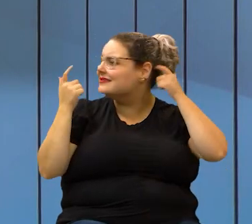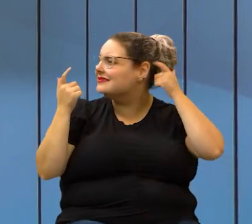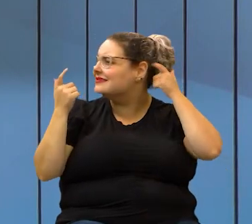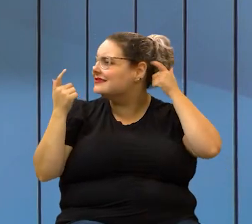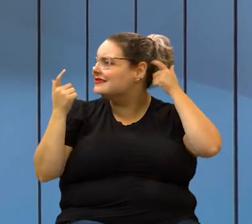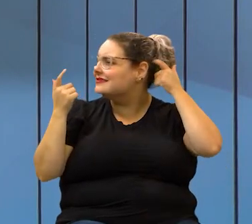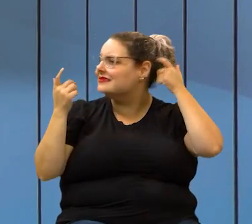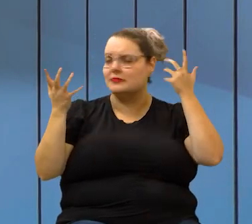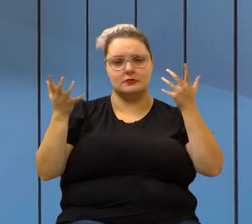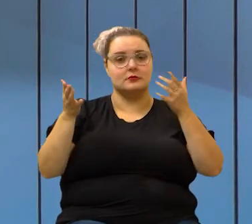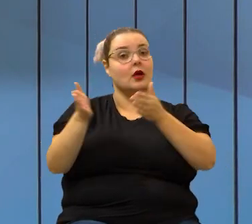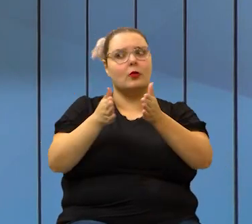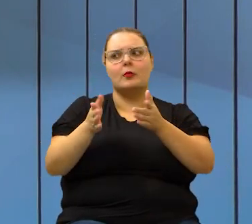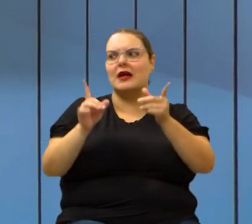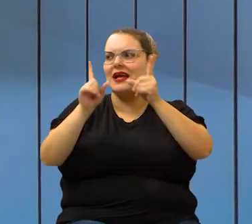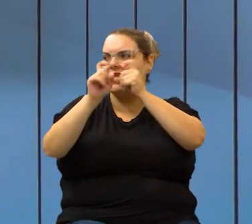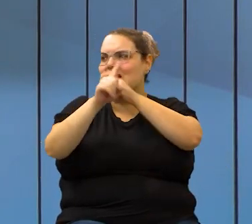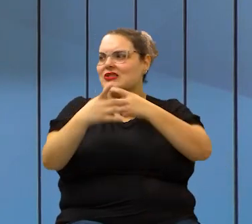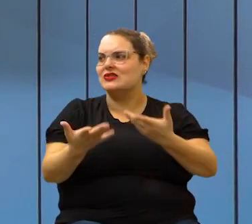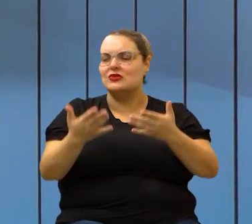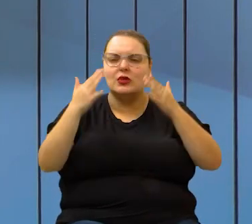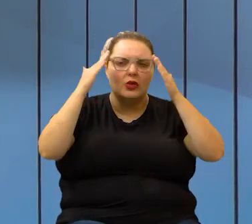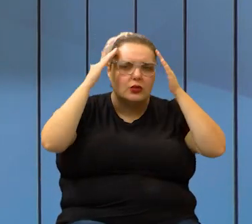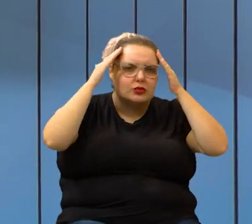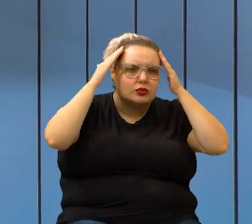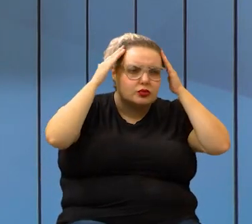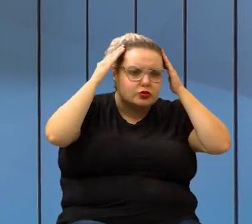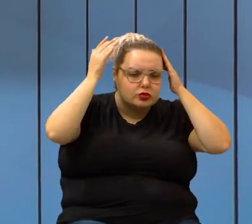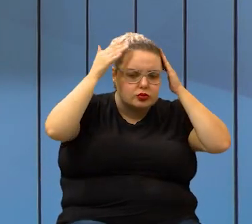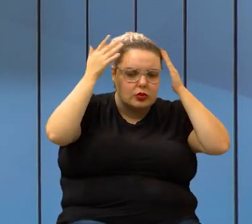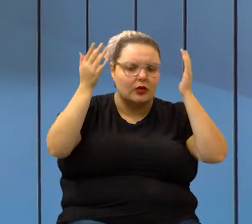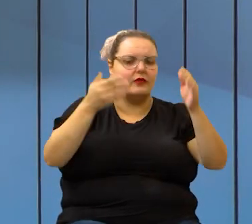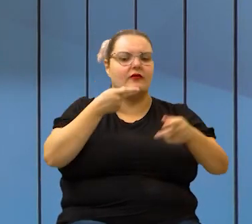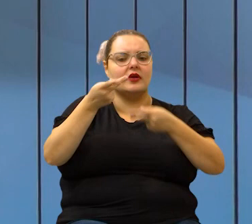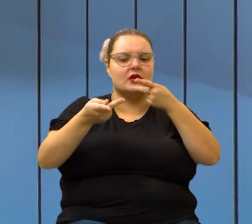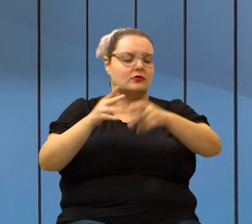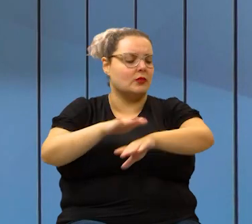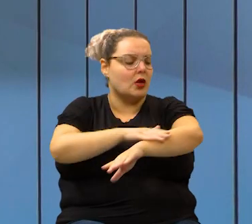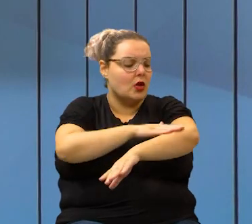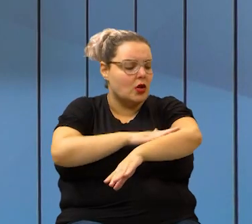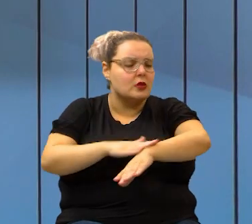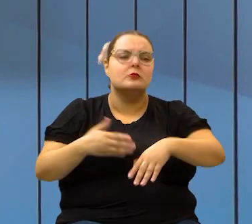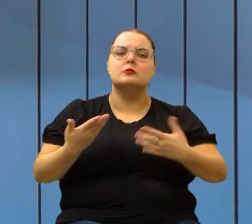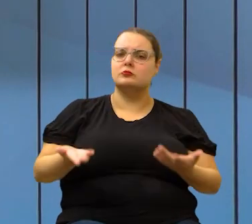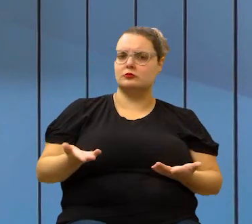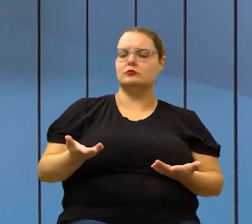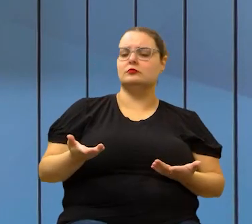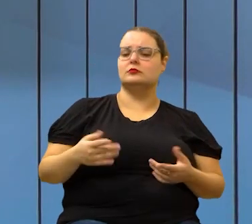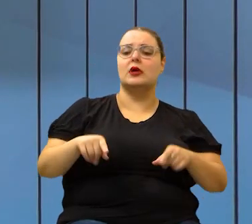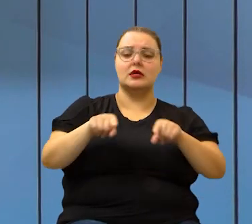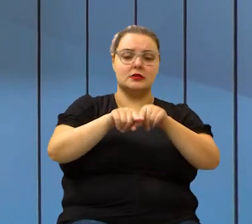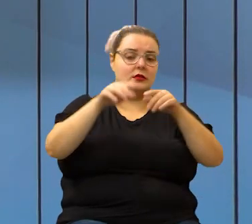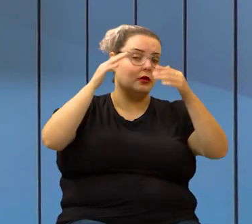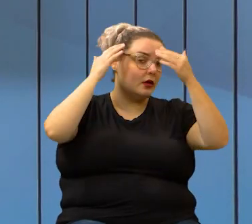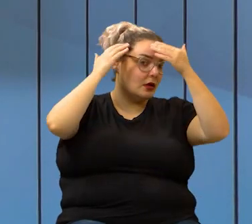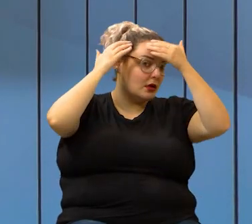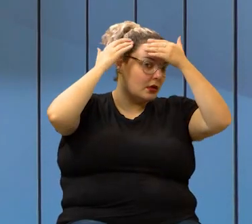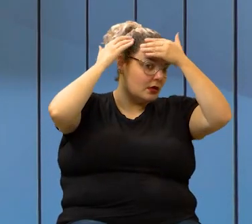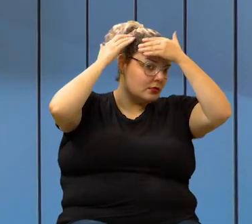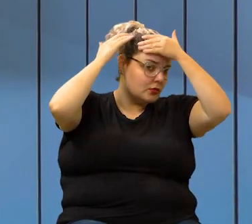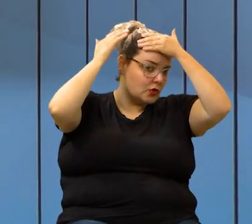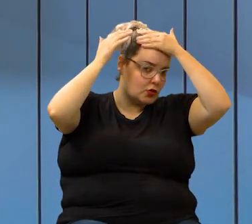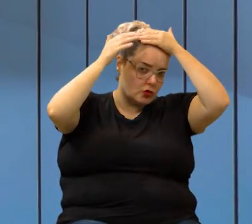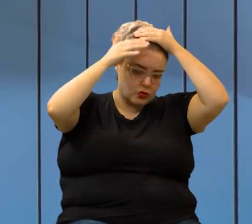período complicado para ali o nosso couro cabeludo. A gente está falando muito da pele, foca nessa parte, mas também o